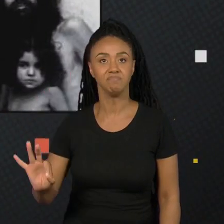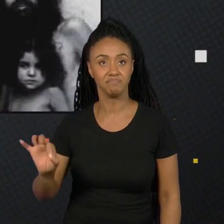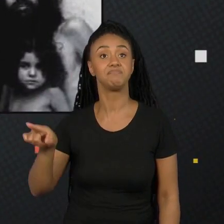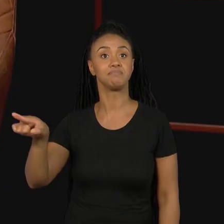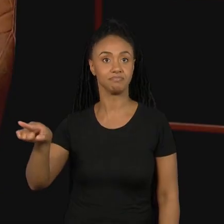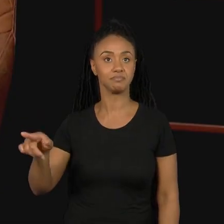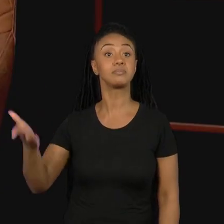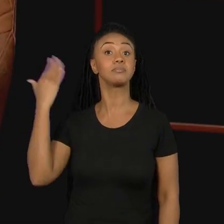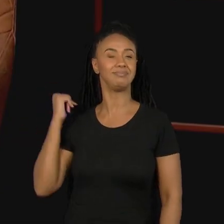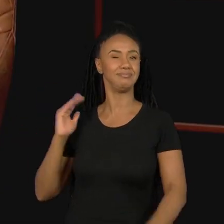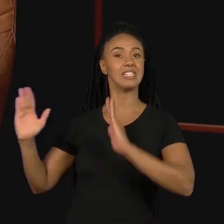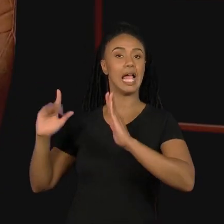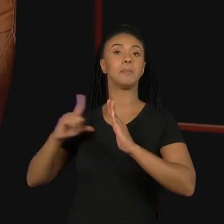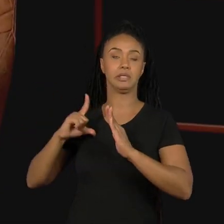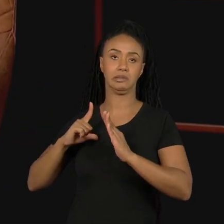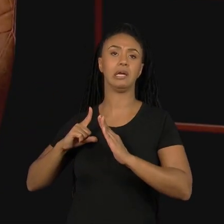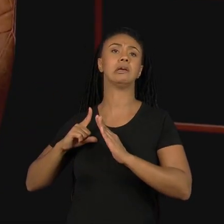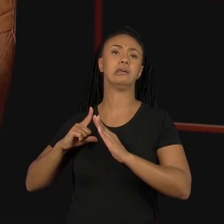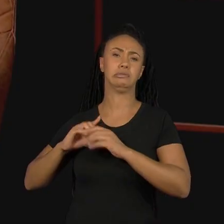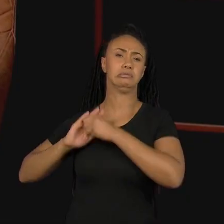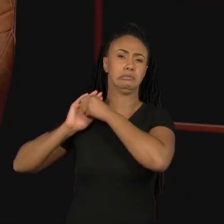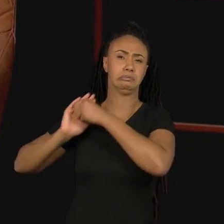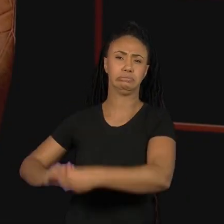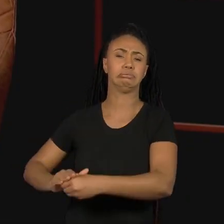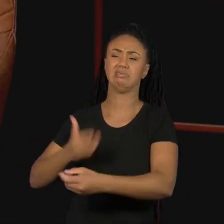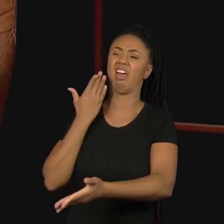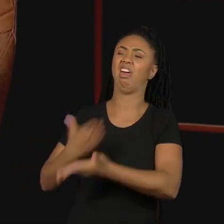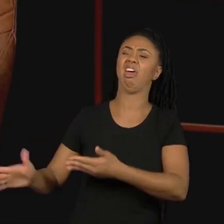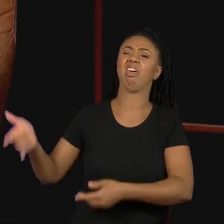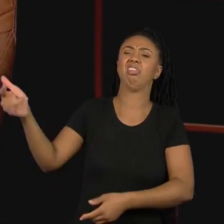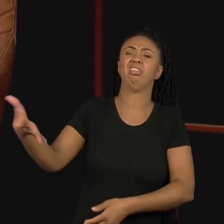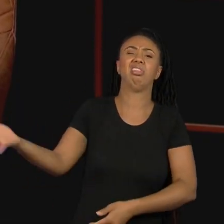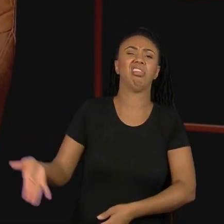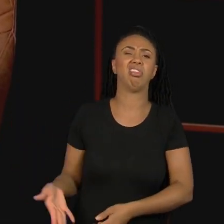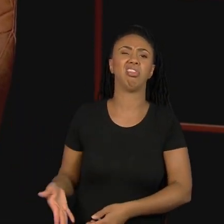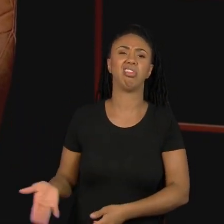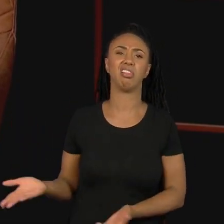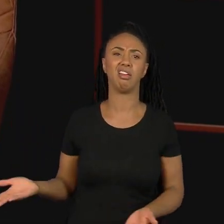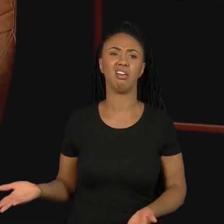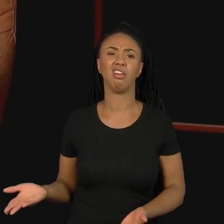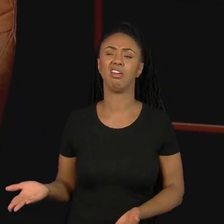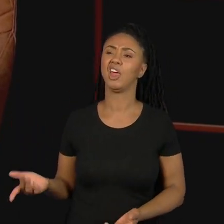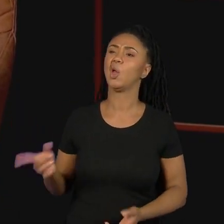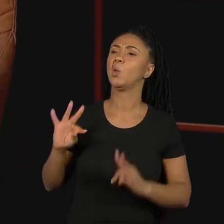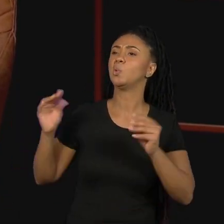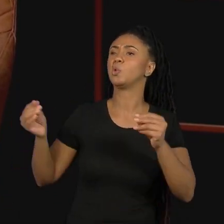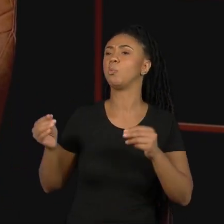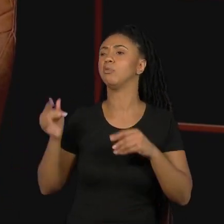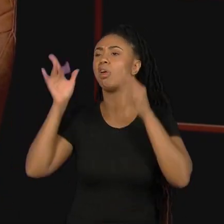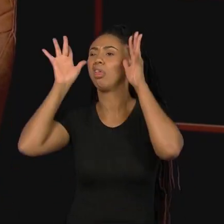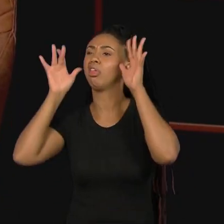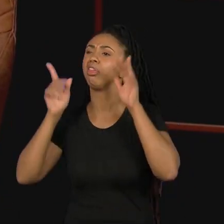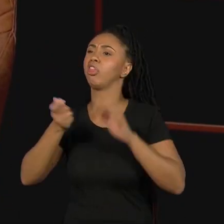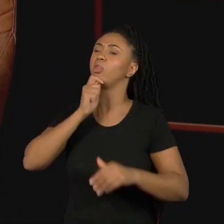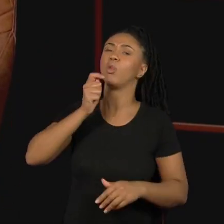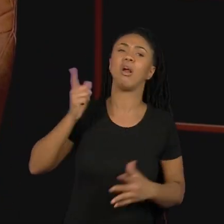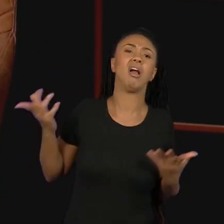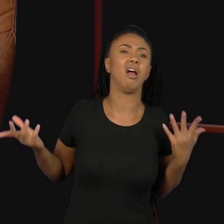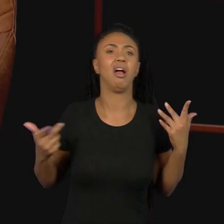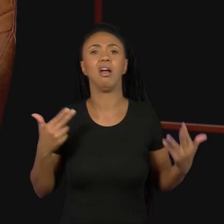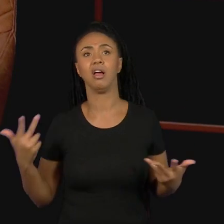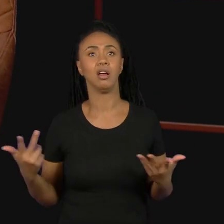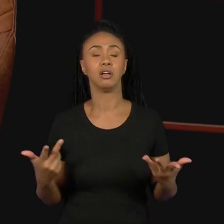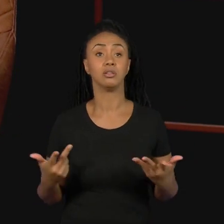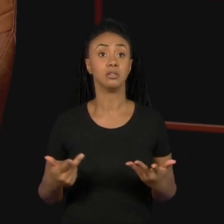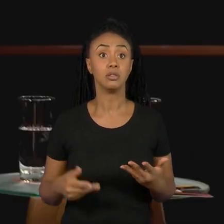oprimidos e bicho grilo. Que isso, cara. Era o grupo adorado do